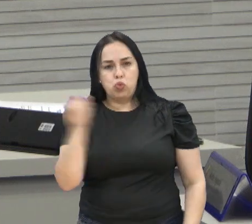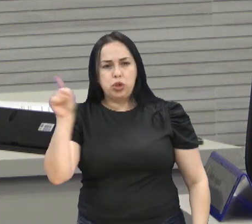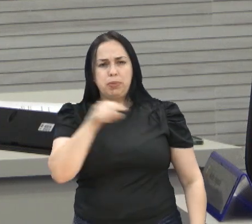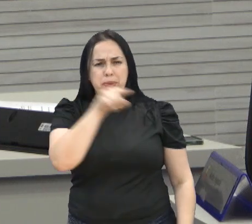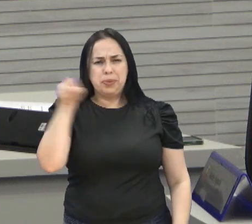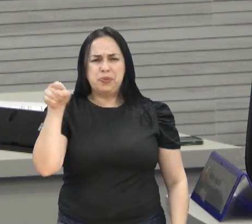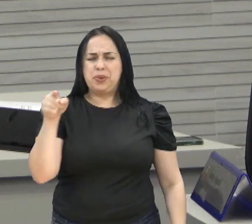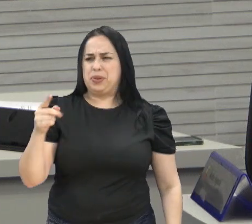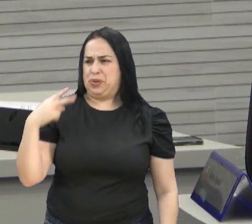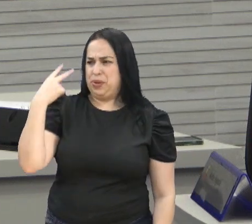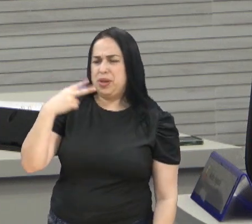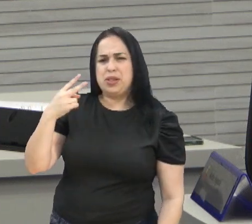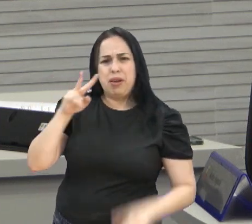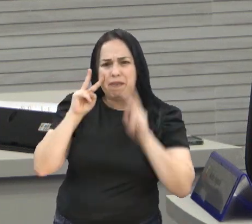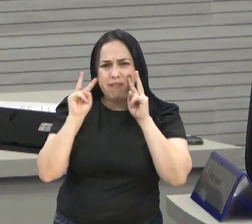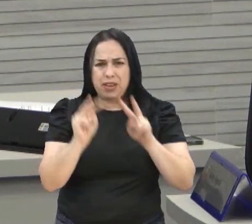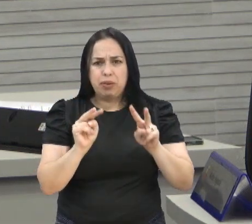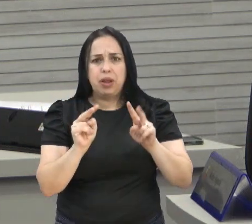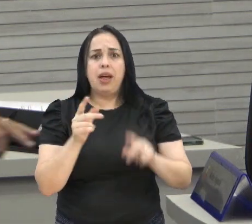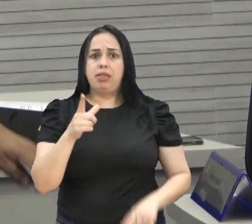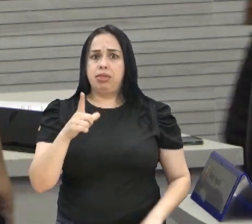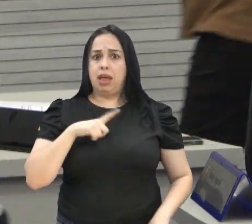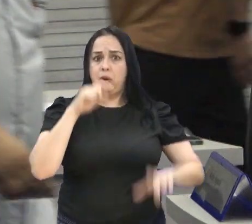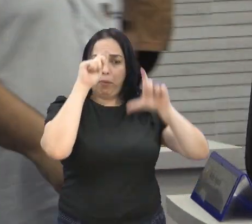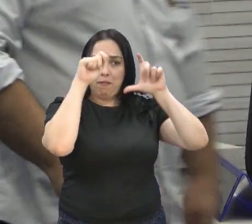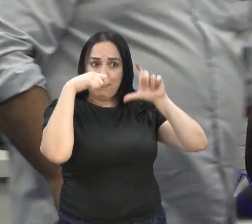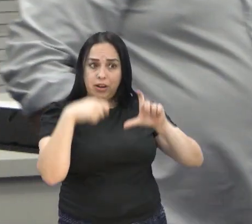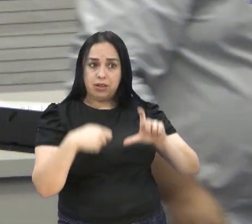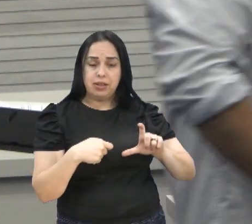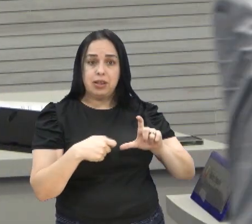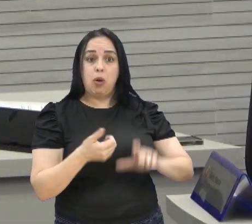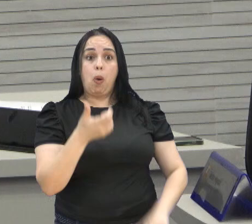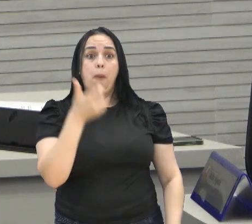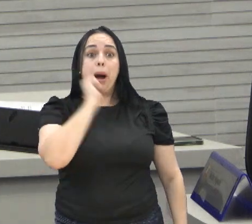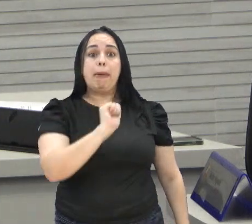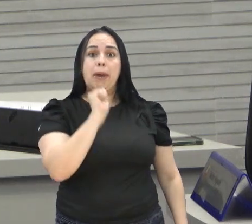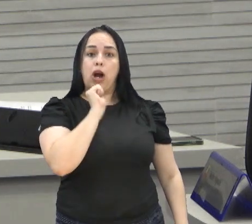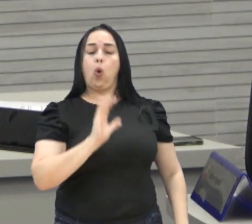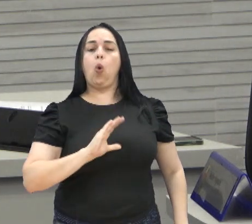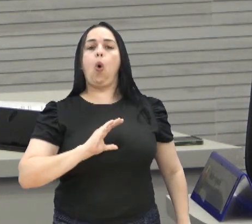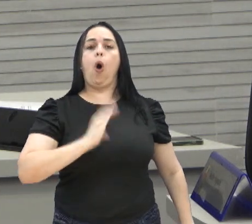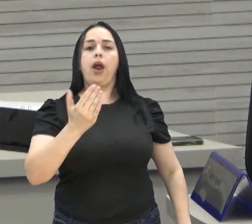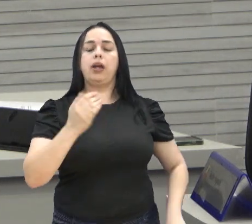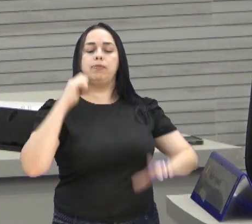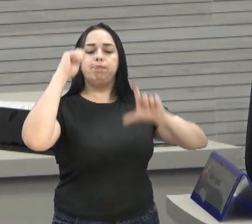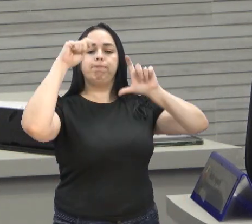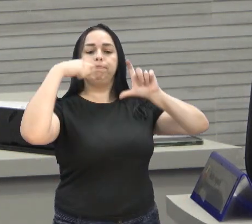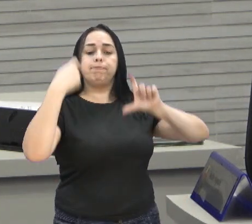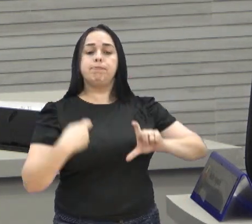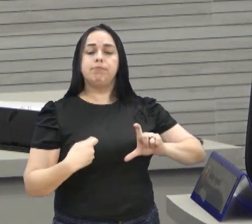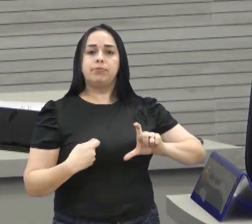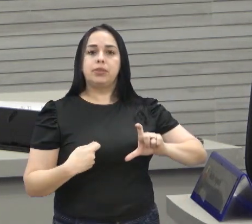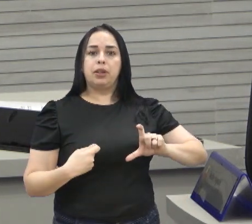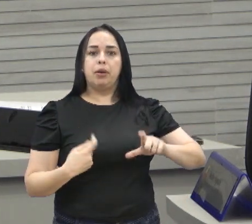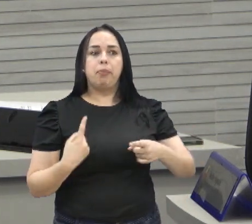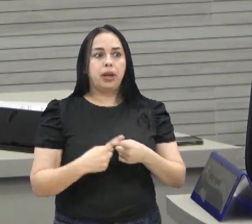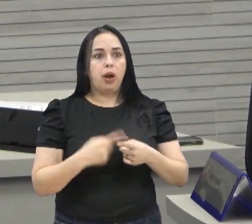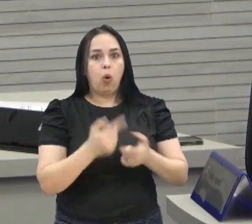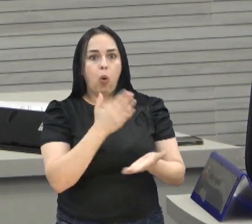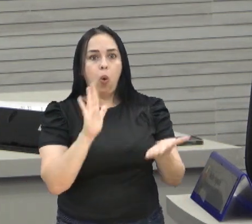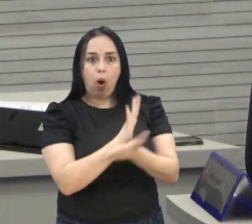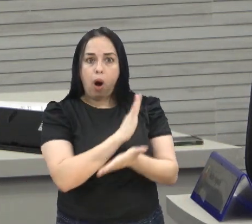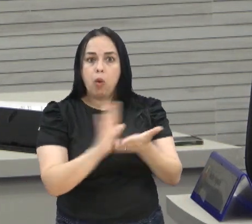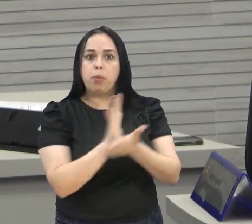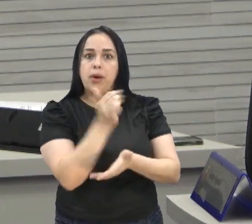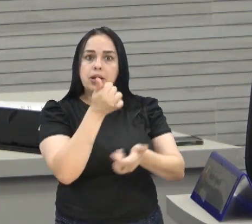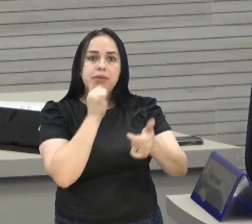vereadores devem ter visto, tem um vídeo circulando. Teve uma mãe que teve coragem de fazer um vídeo, porque também com diversas mães que a gente conversa,